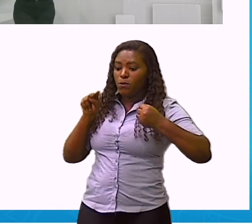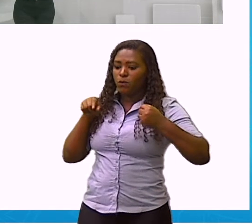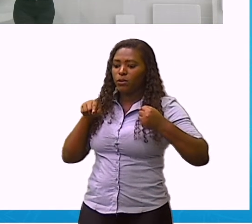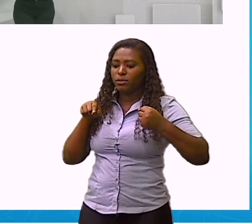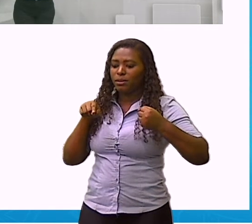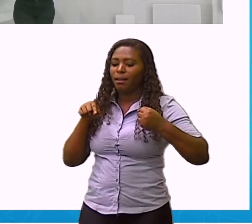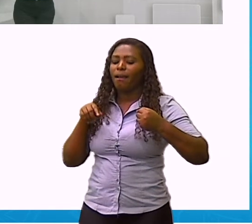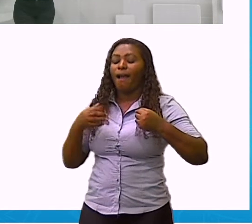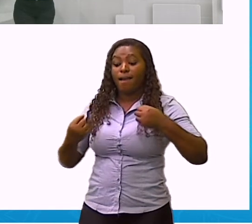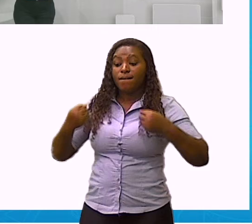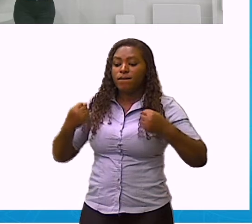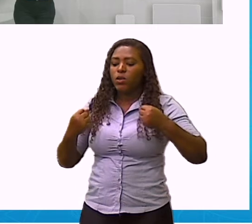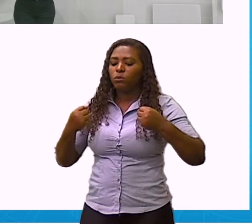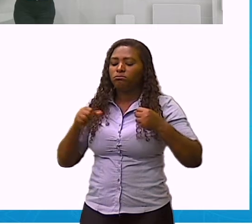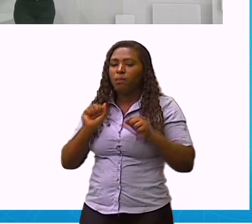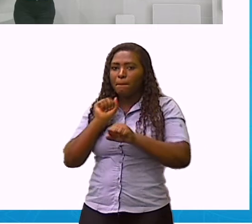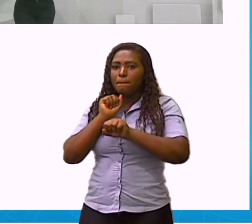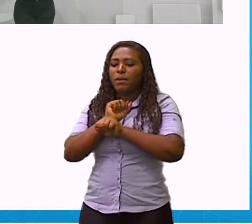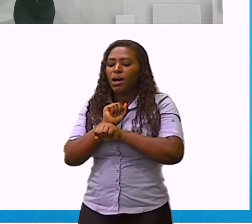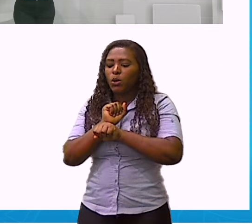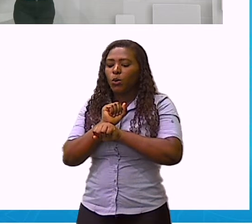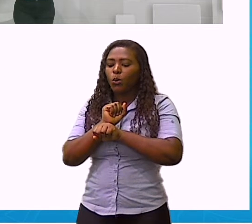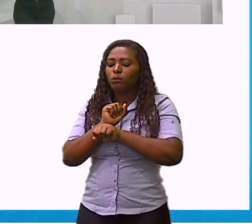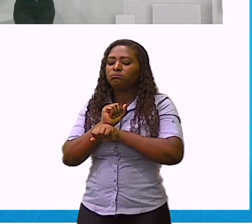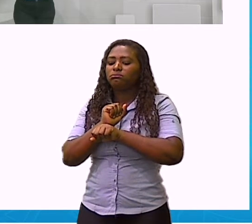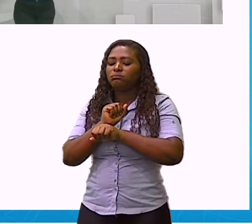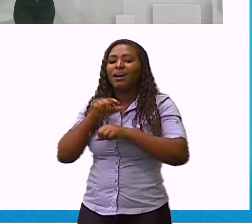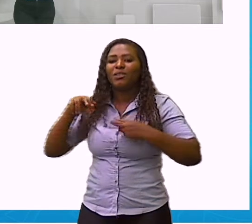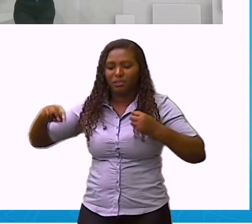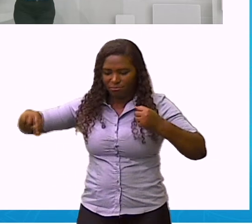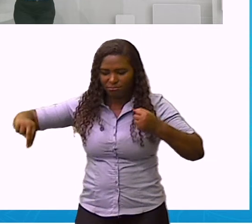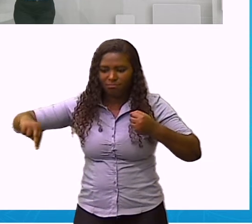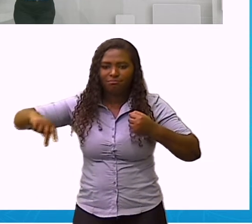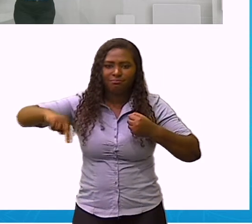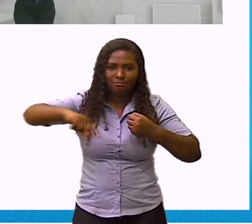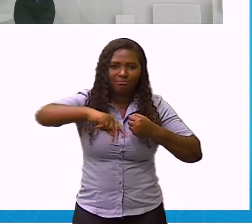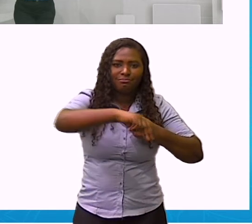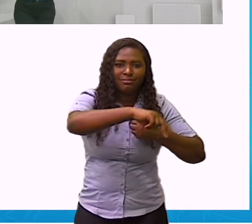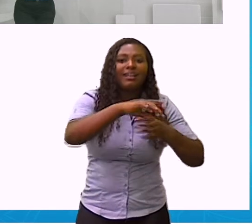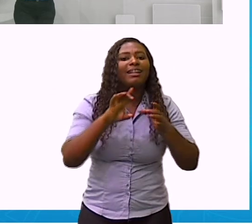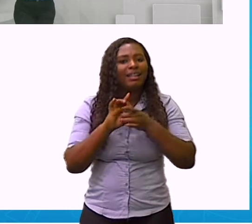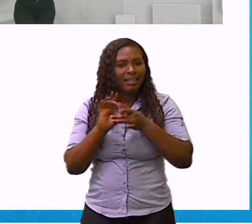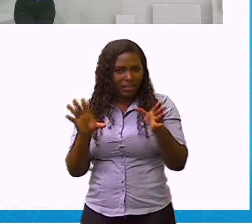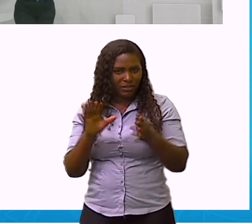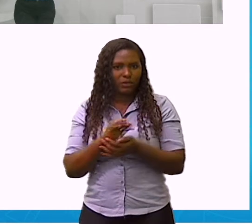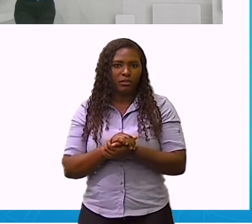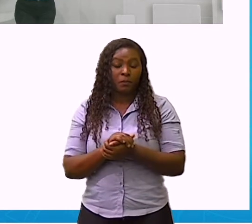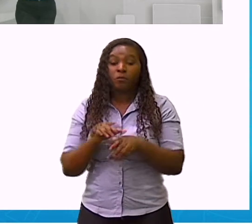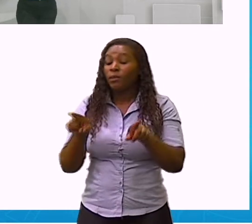local mais seguro de se atravessar. Use a faixa de pedestre se houver.